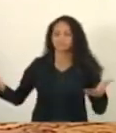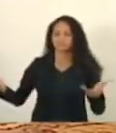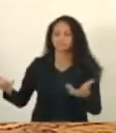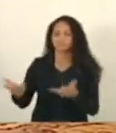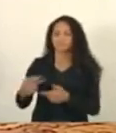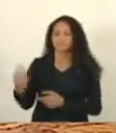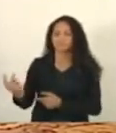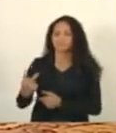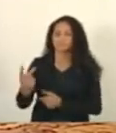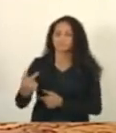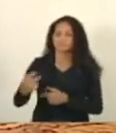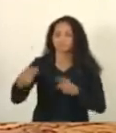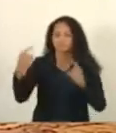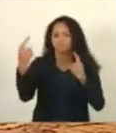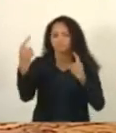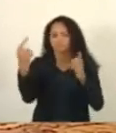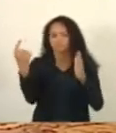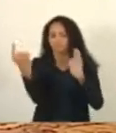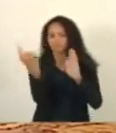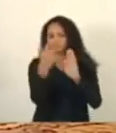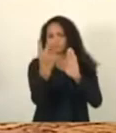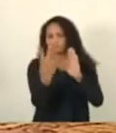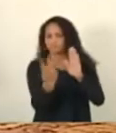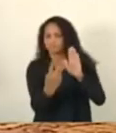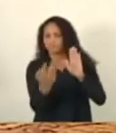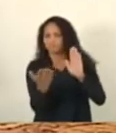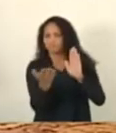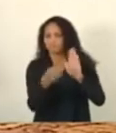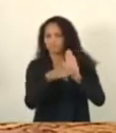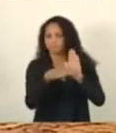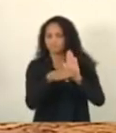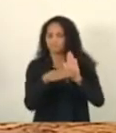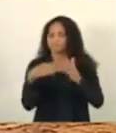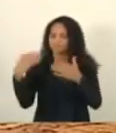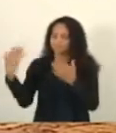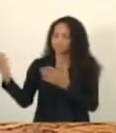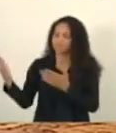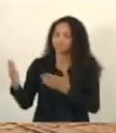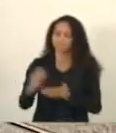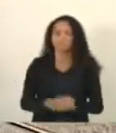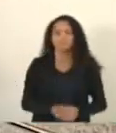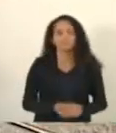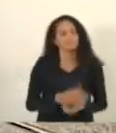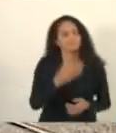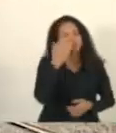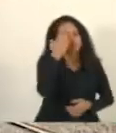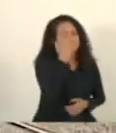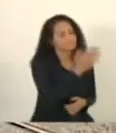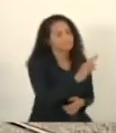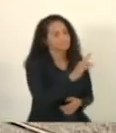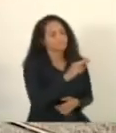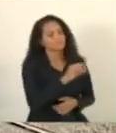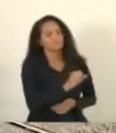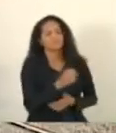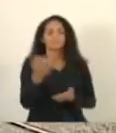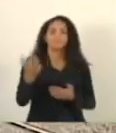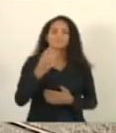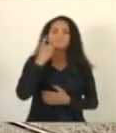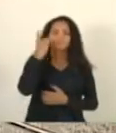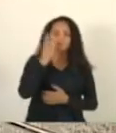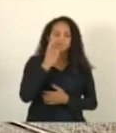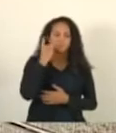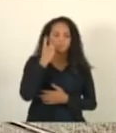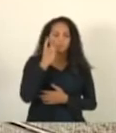valoroso o terceiro lugar e muito merecido o terceiro lugar. Parabéns. Obrigado, deputado Freitas. Com a palavra,